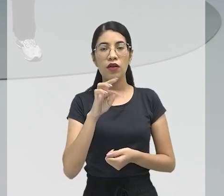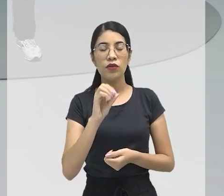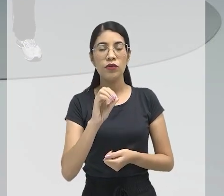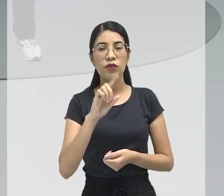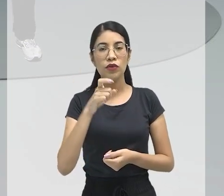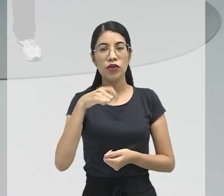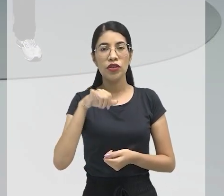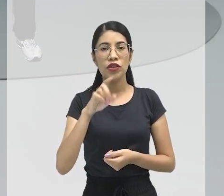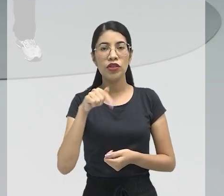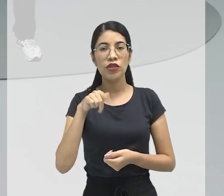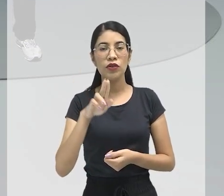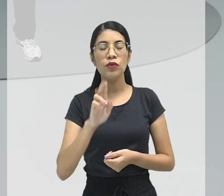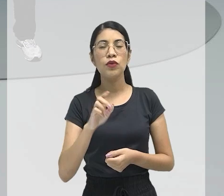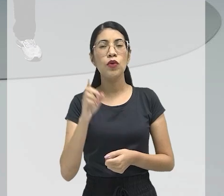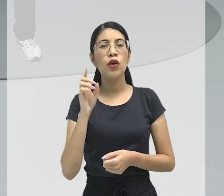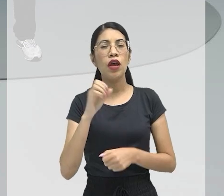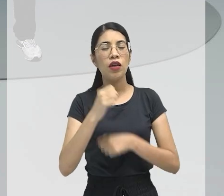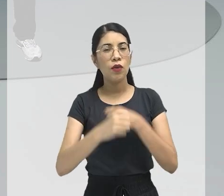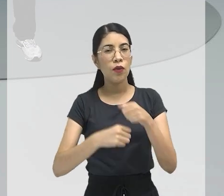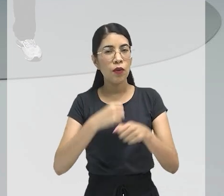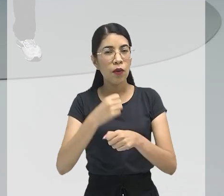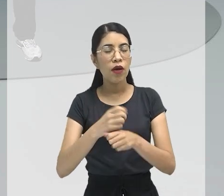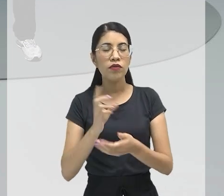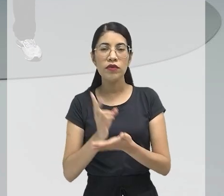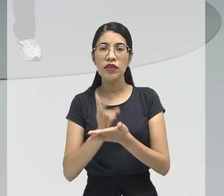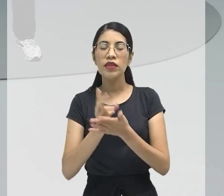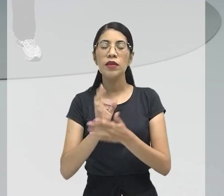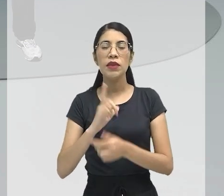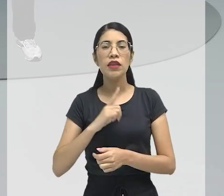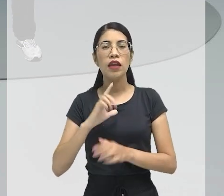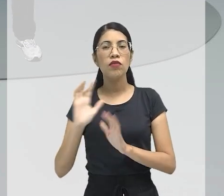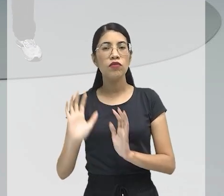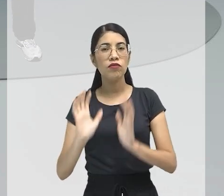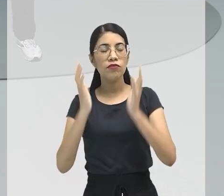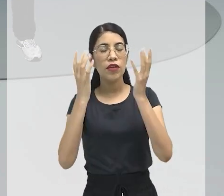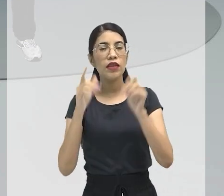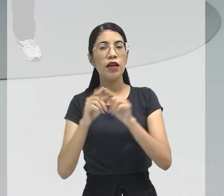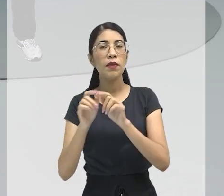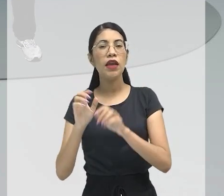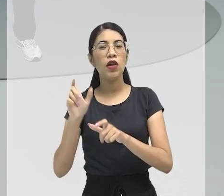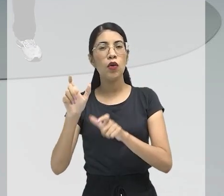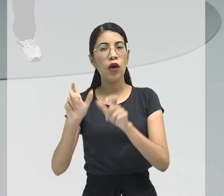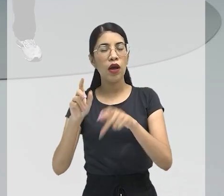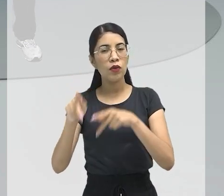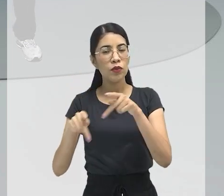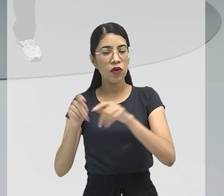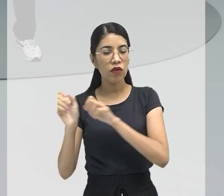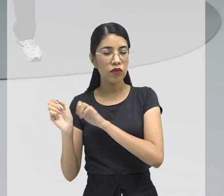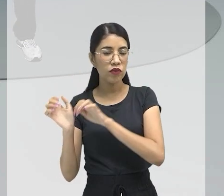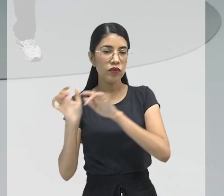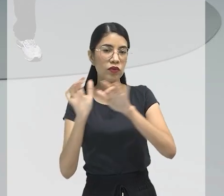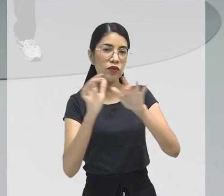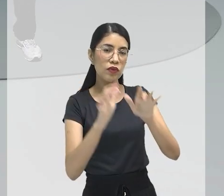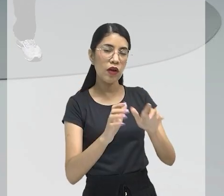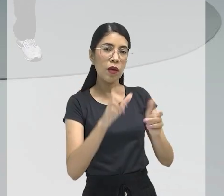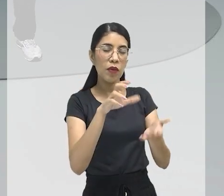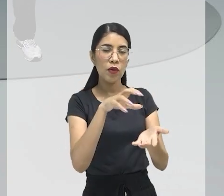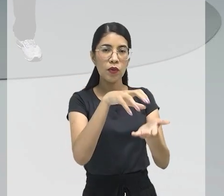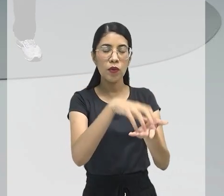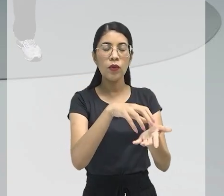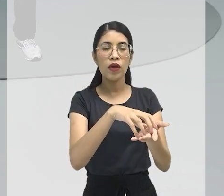comemoração todo ano, né, para comemorar e reunir os povos do Alto Xingu, com o